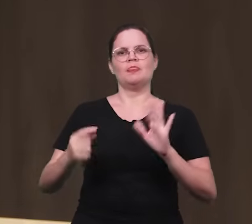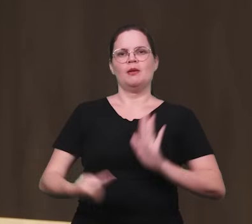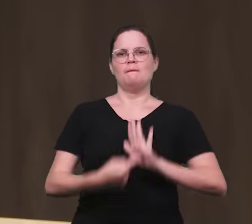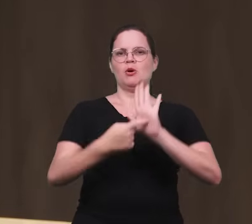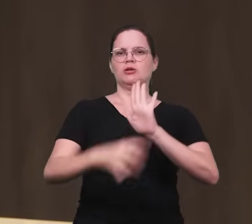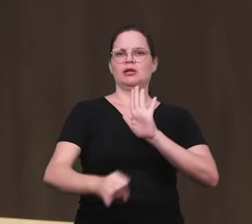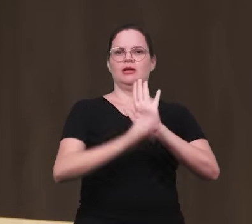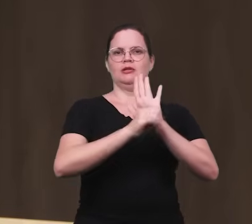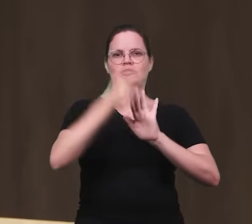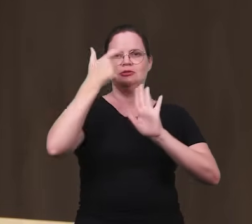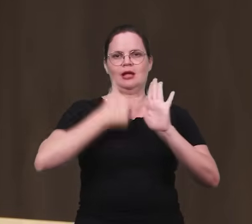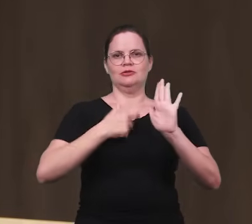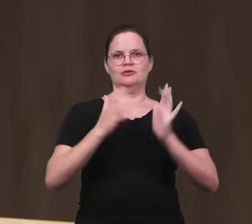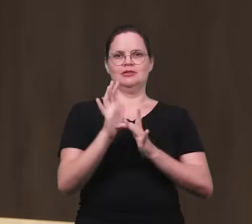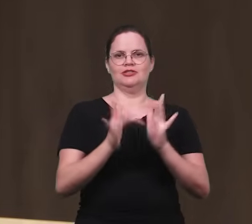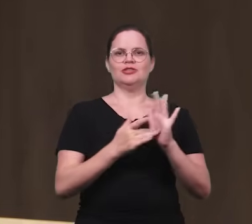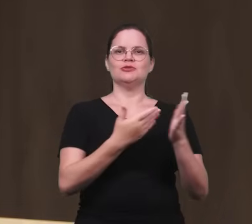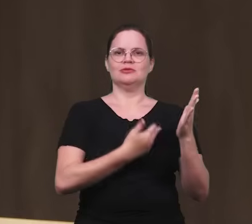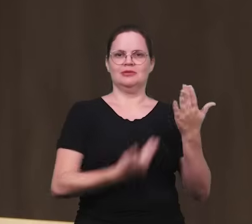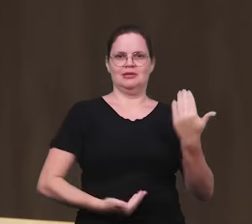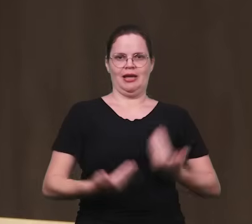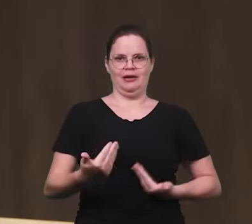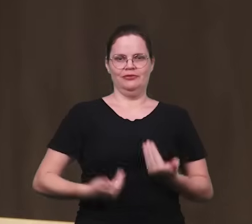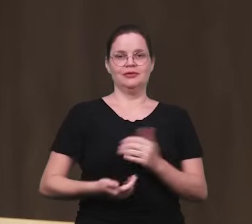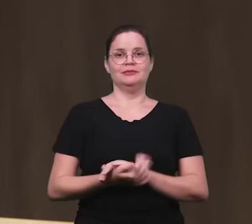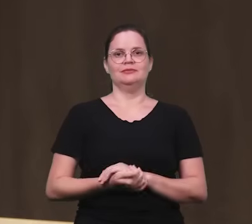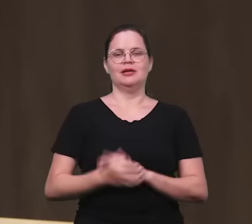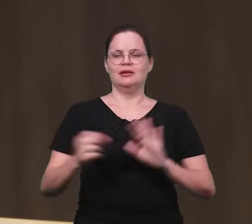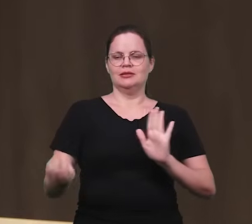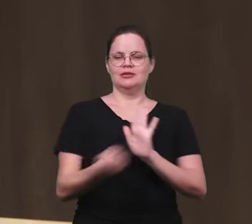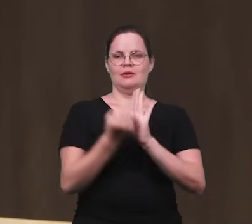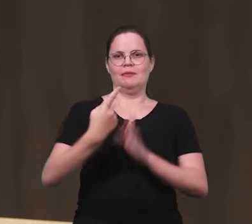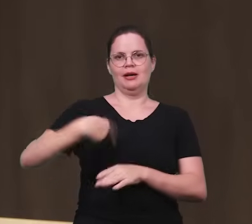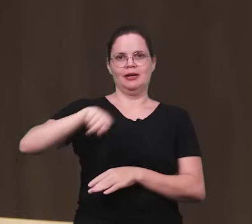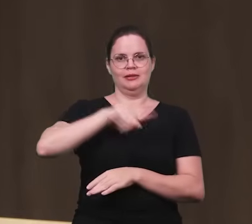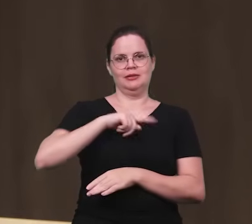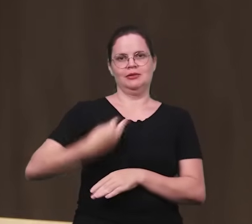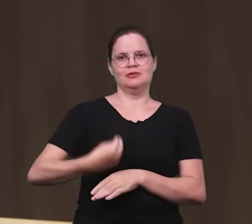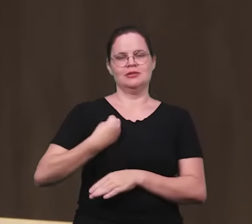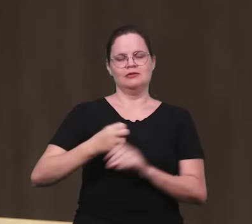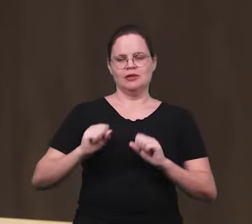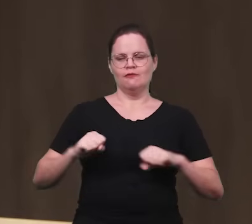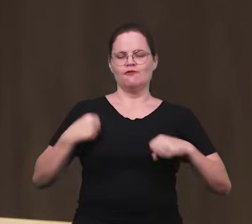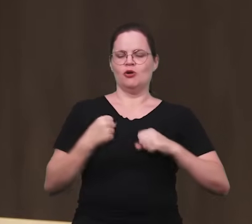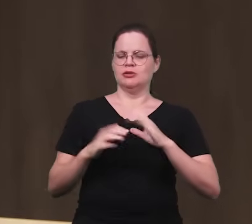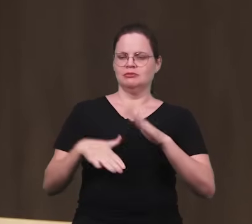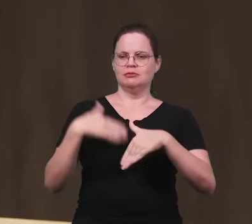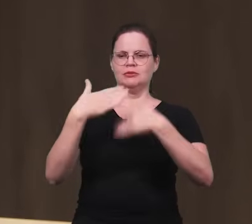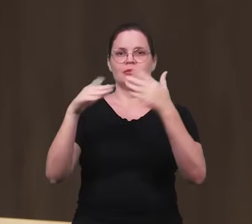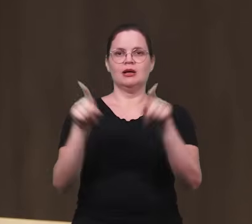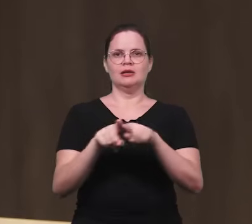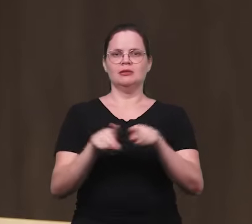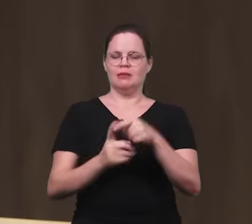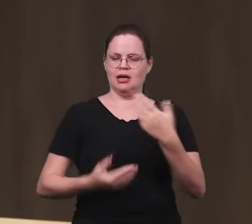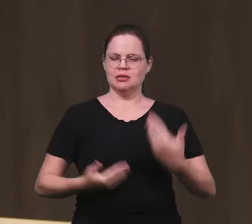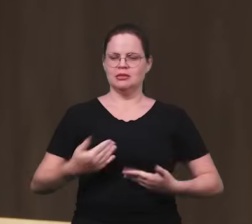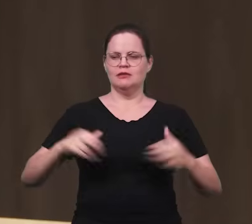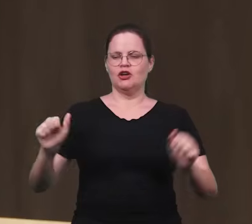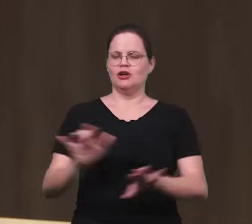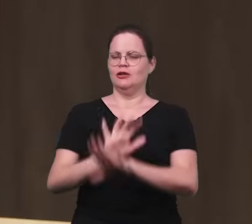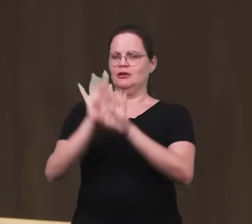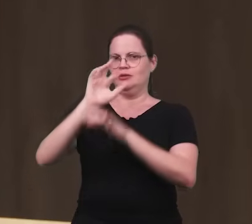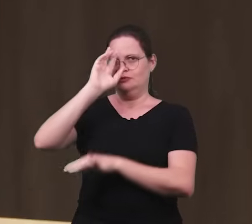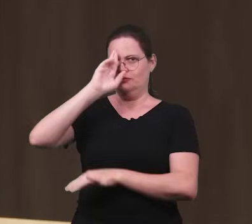em Jesus. Que essa seja a nossa marca, uma força que edifica, que serve e que glorifica o